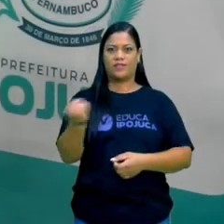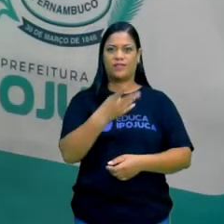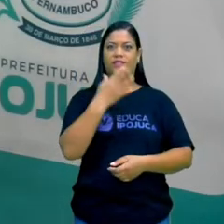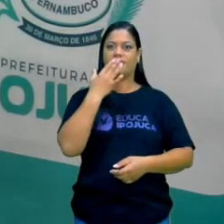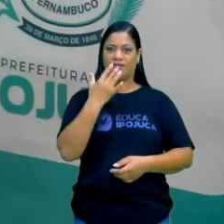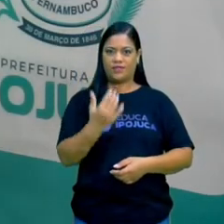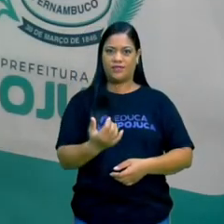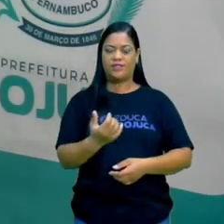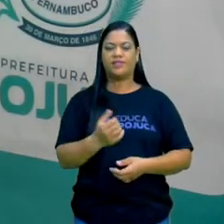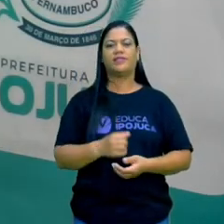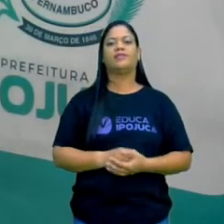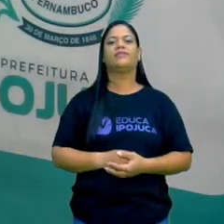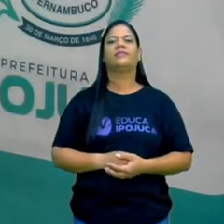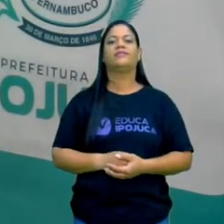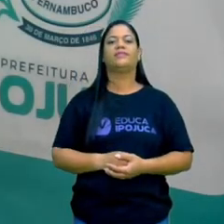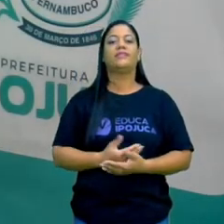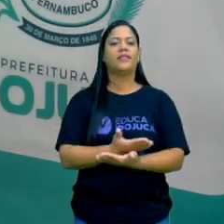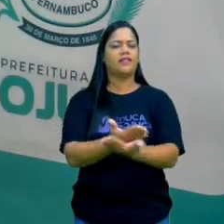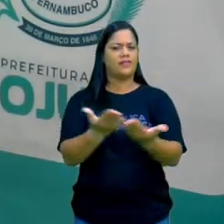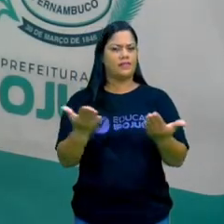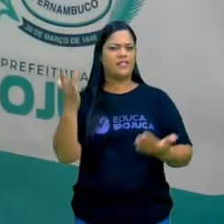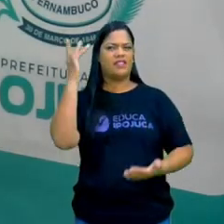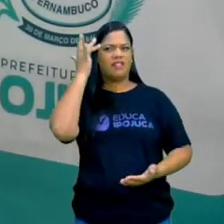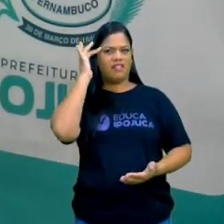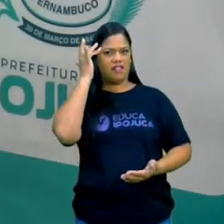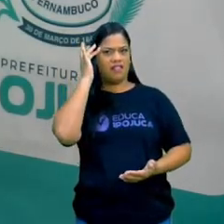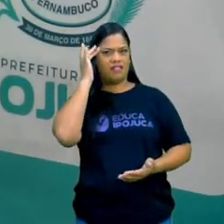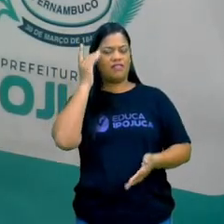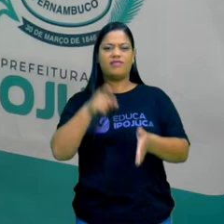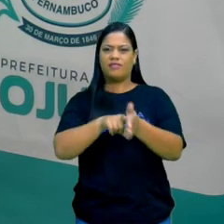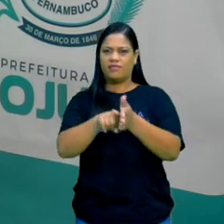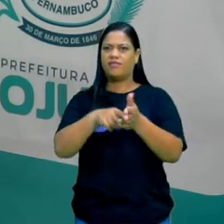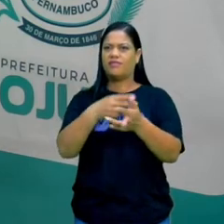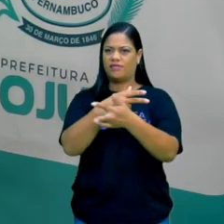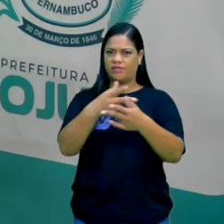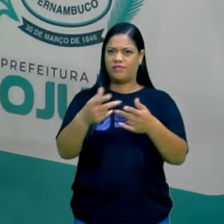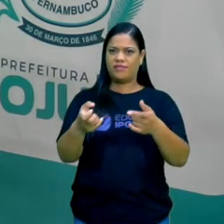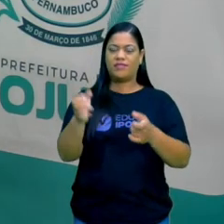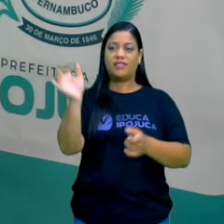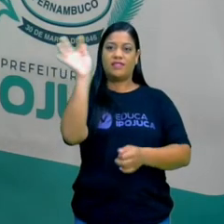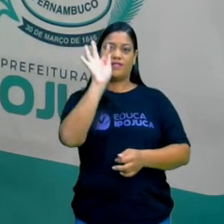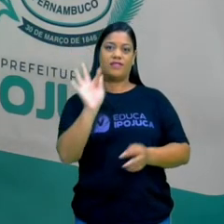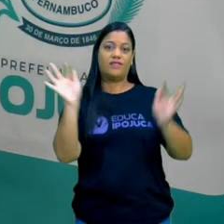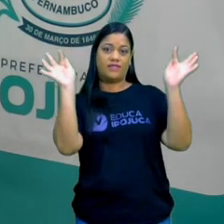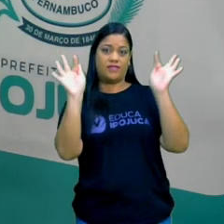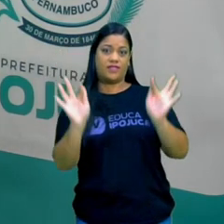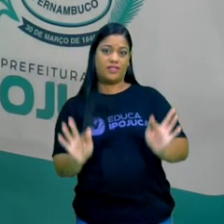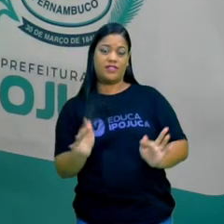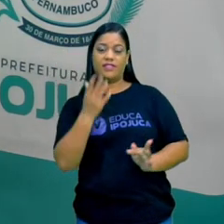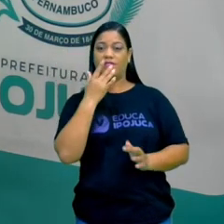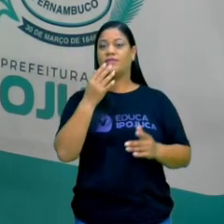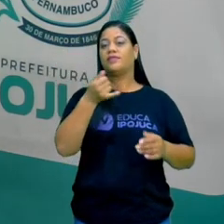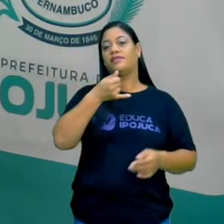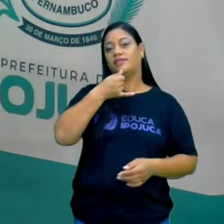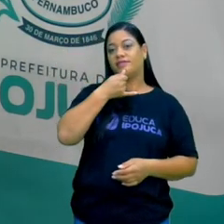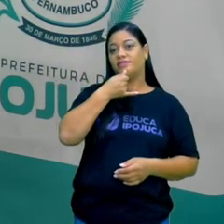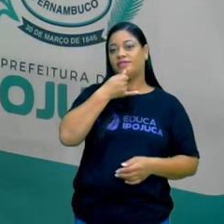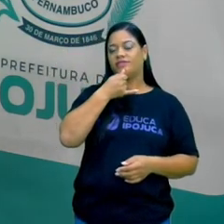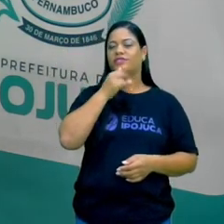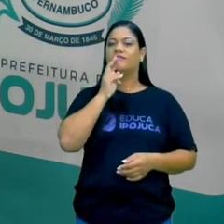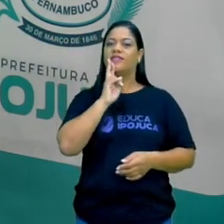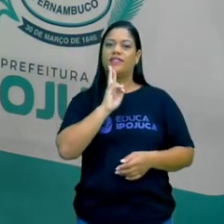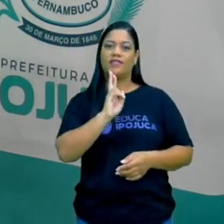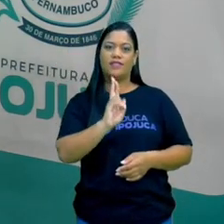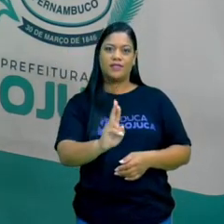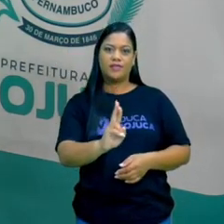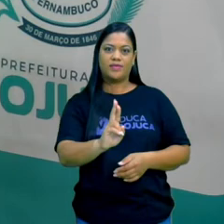cores. Se vocês acham que devem pesquisar mais alguma coisa sobre cores alegres ou cores tristes, pesquisa, responda